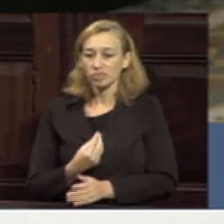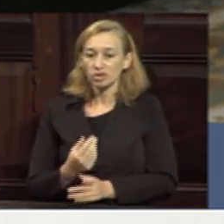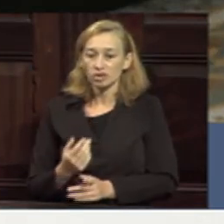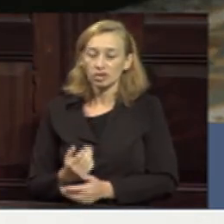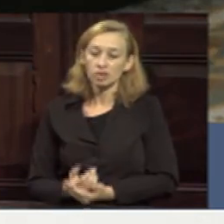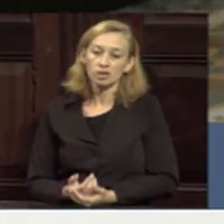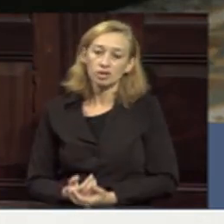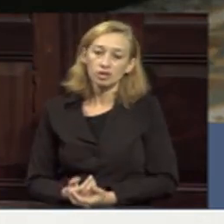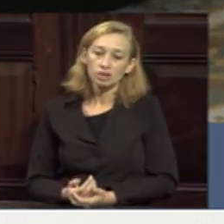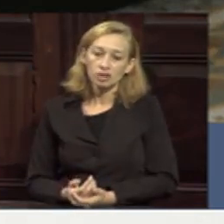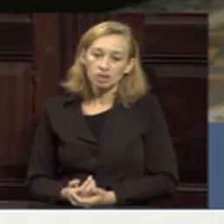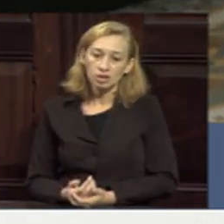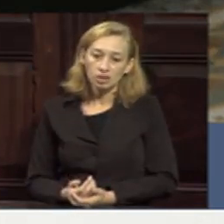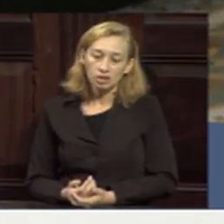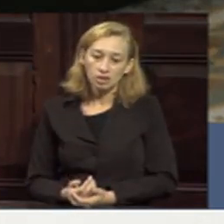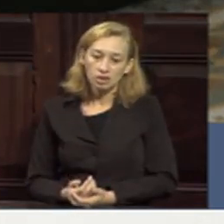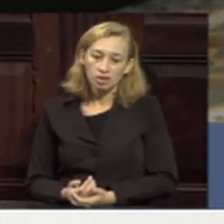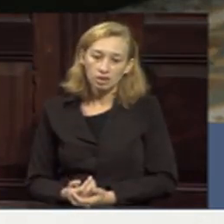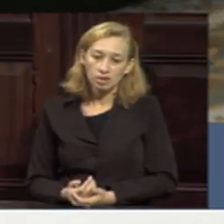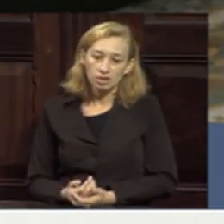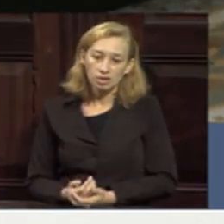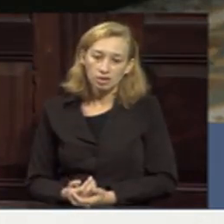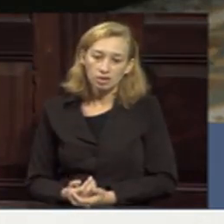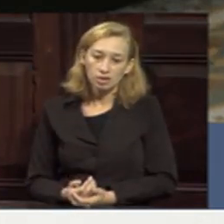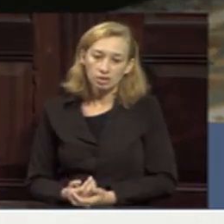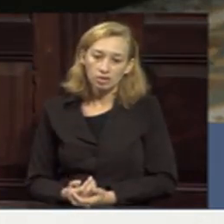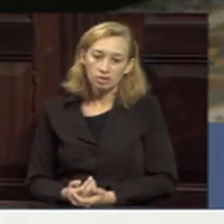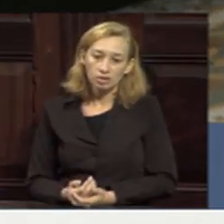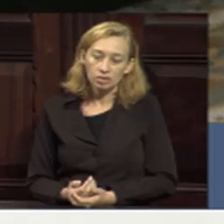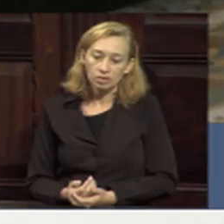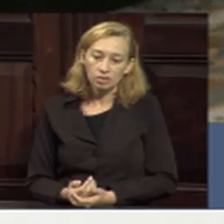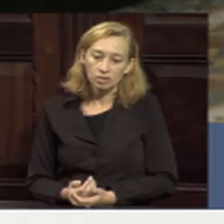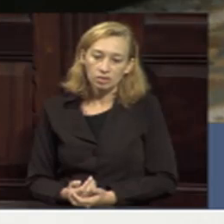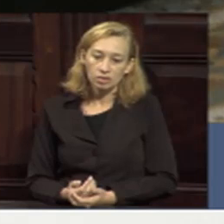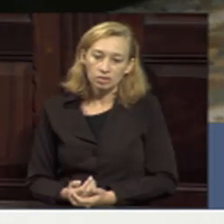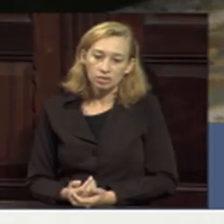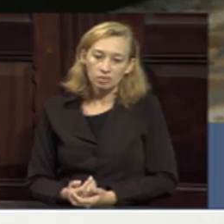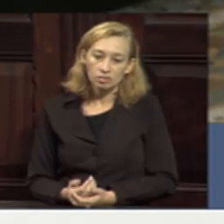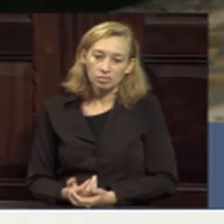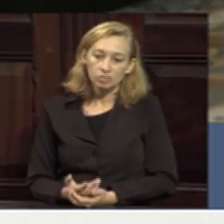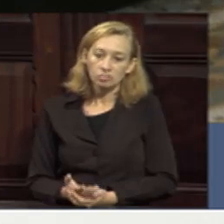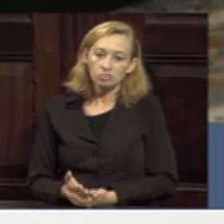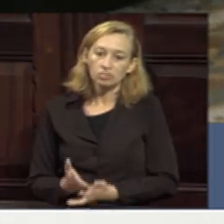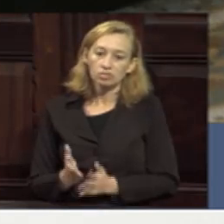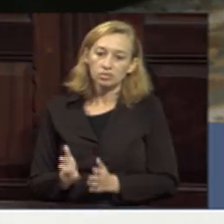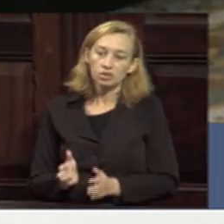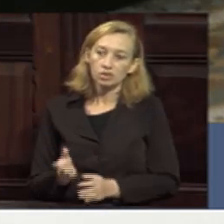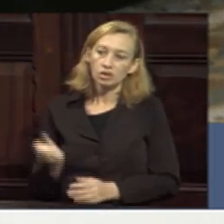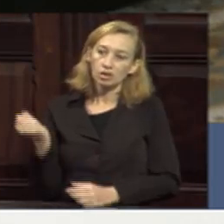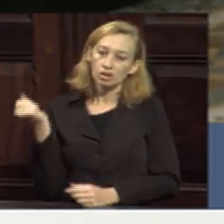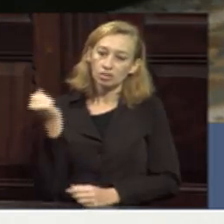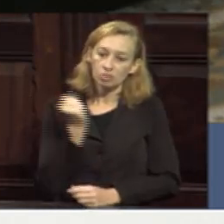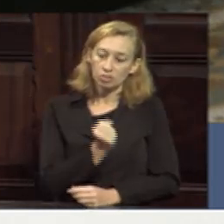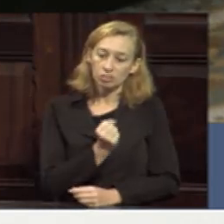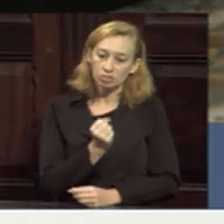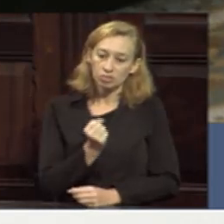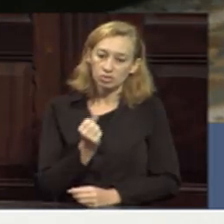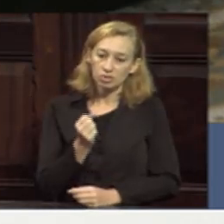diferentemente do assassinato torpe da vereadora Marielle.